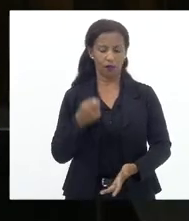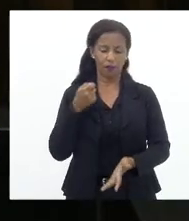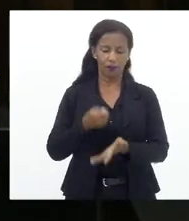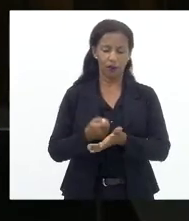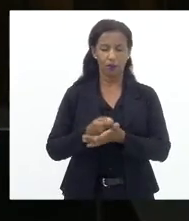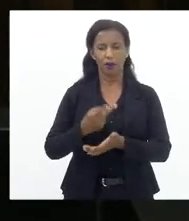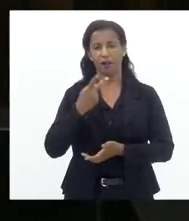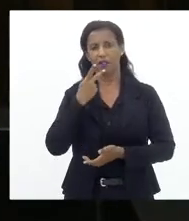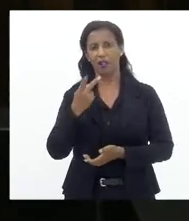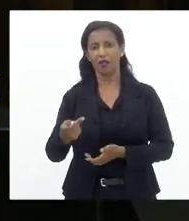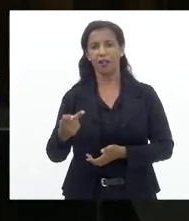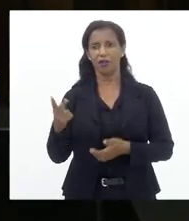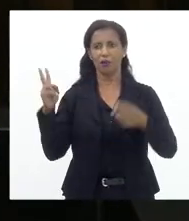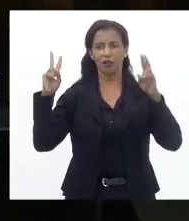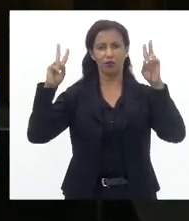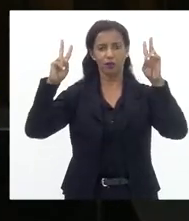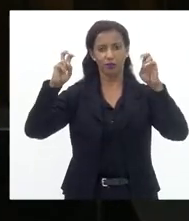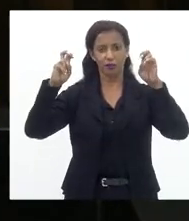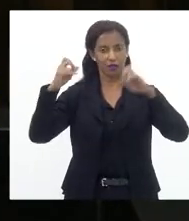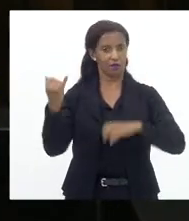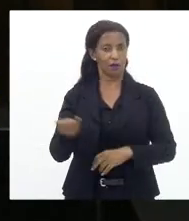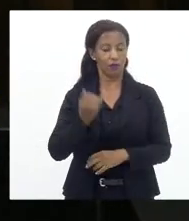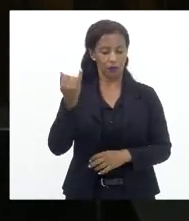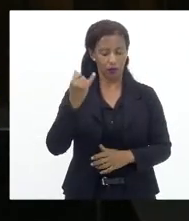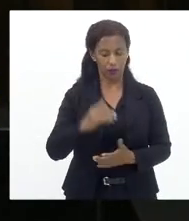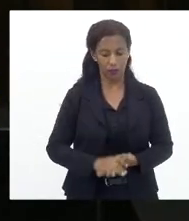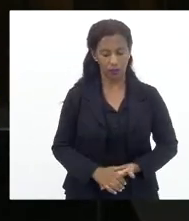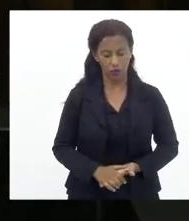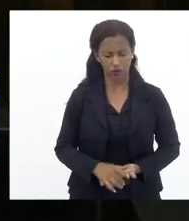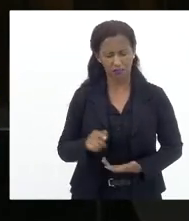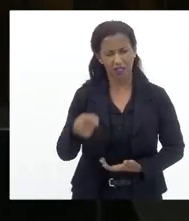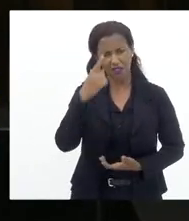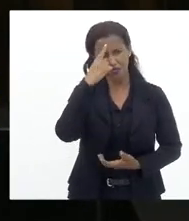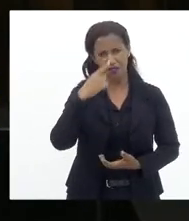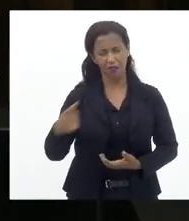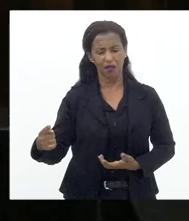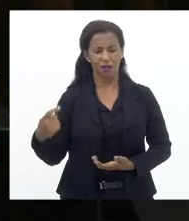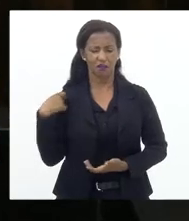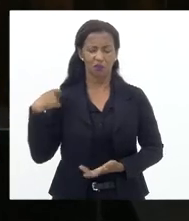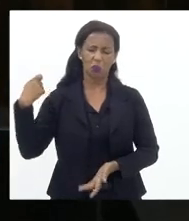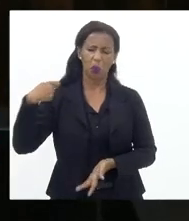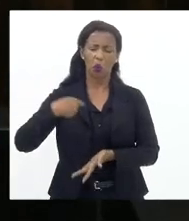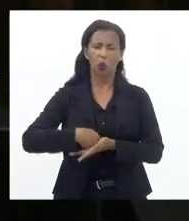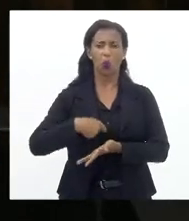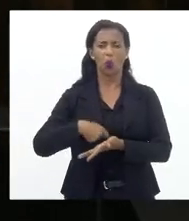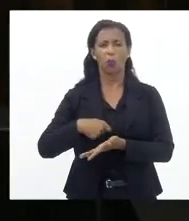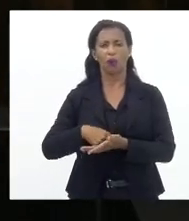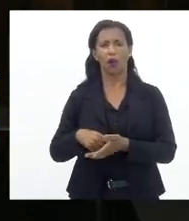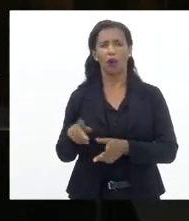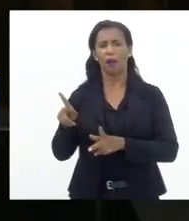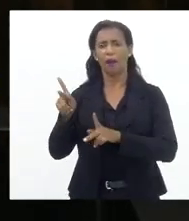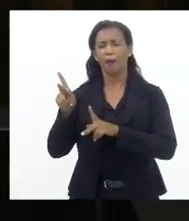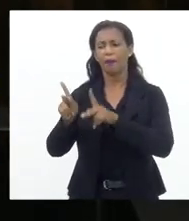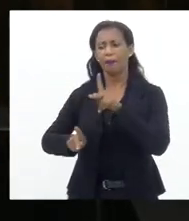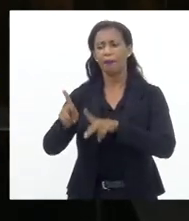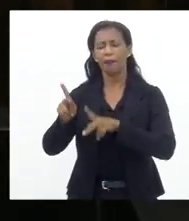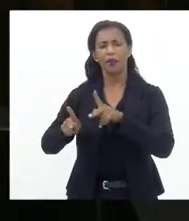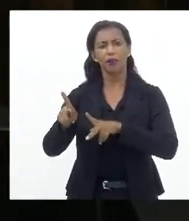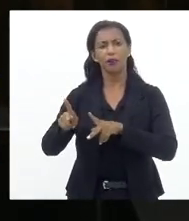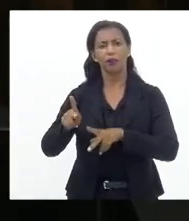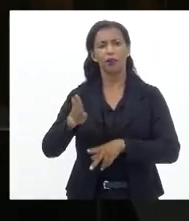falar aqui sobre o tema importante eu fui cobrado essa semana e por moradores da Baixada